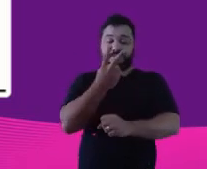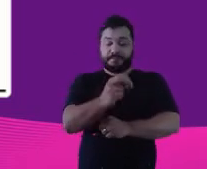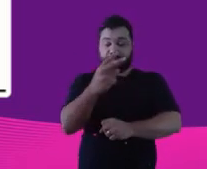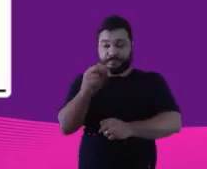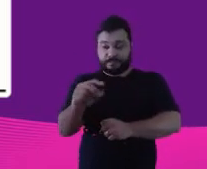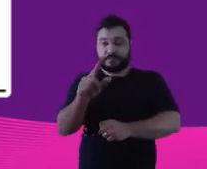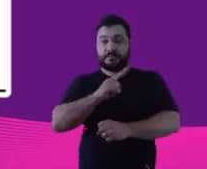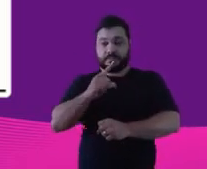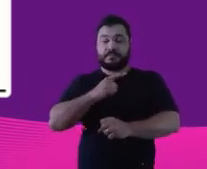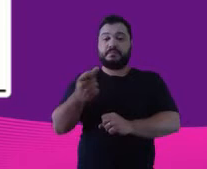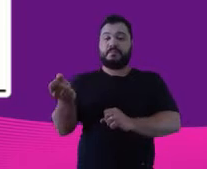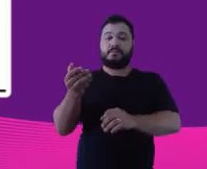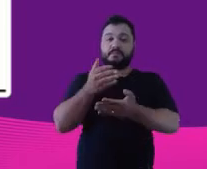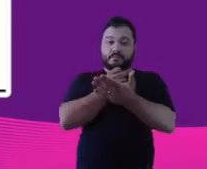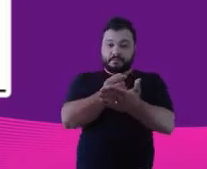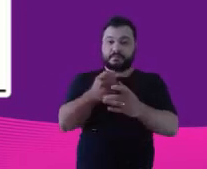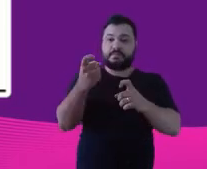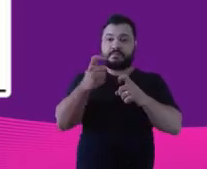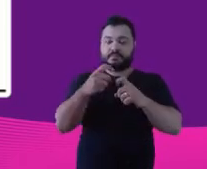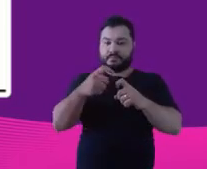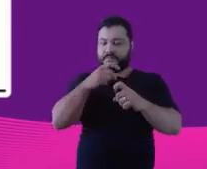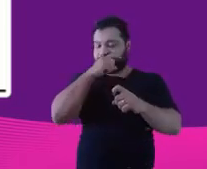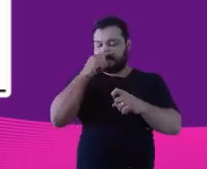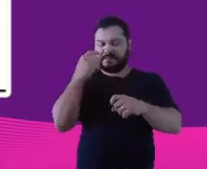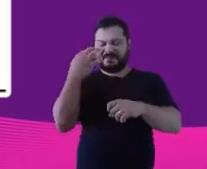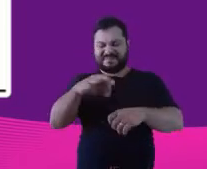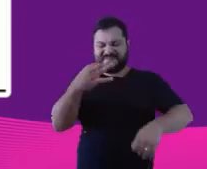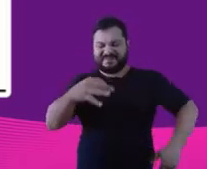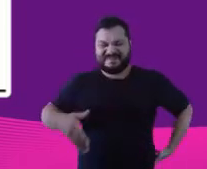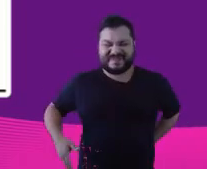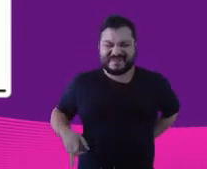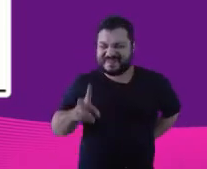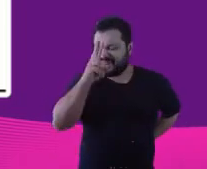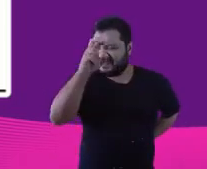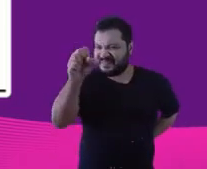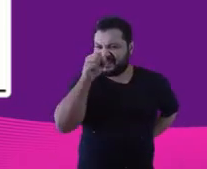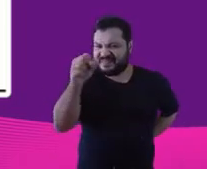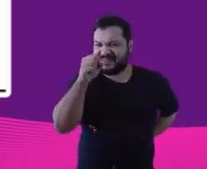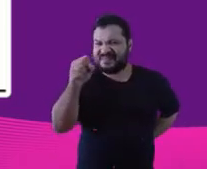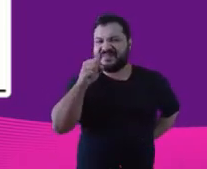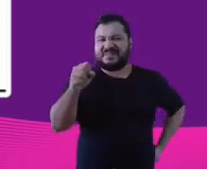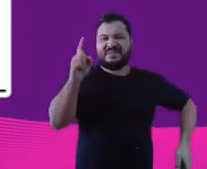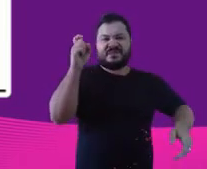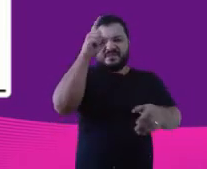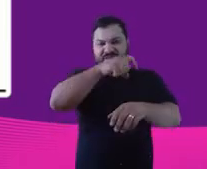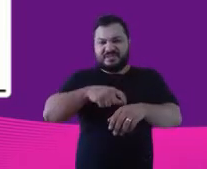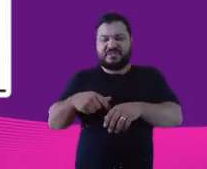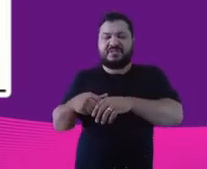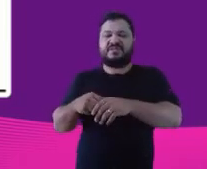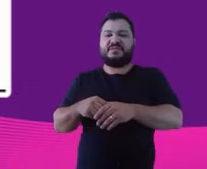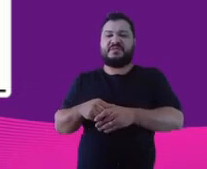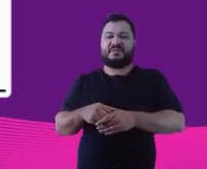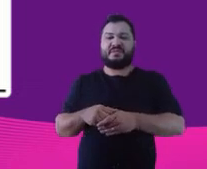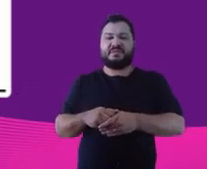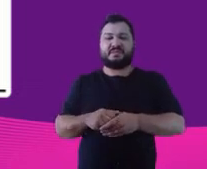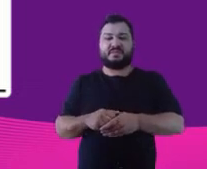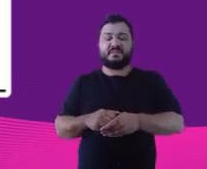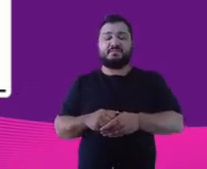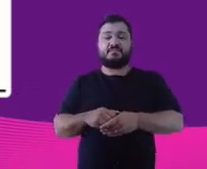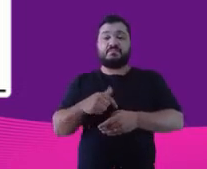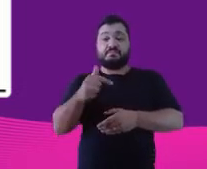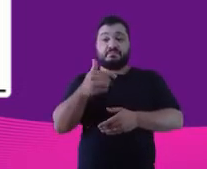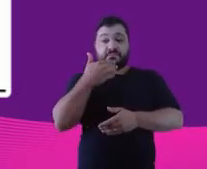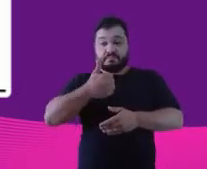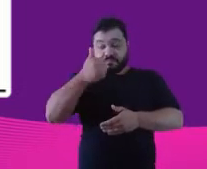no pronto-socorro com uma dor intensa na coluna lombar, com bastante dificuldade para deambulação, não tinha melhora